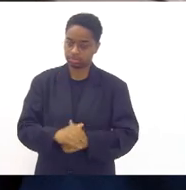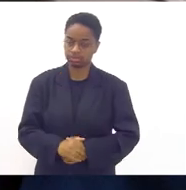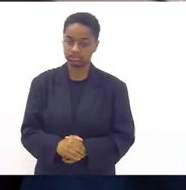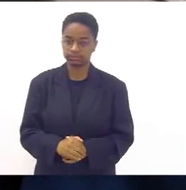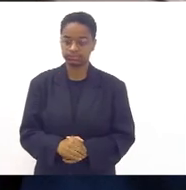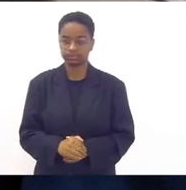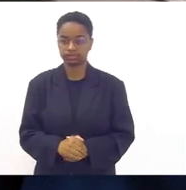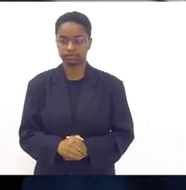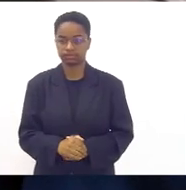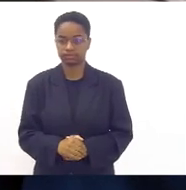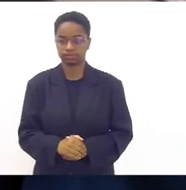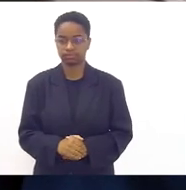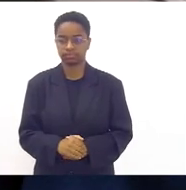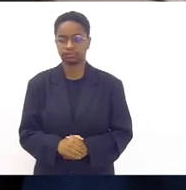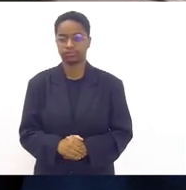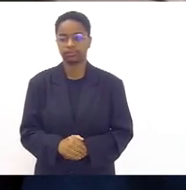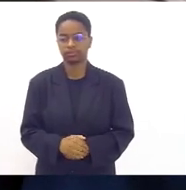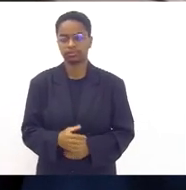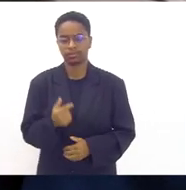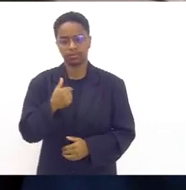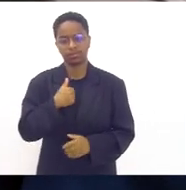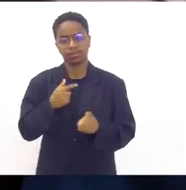só para nível de caminhamento,